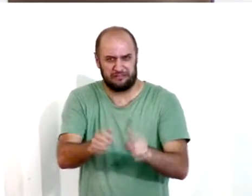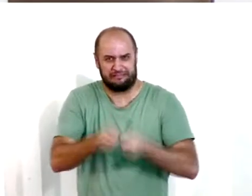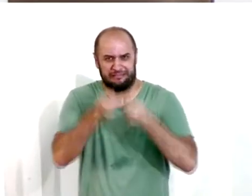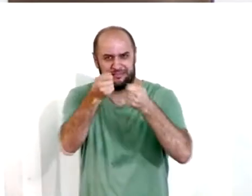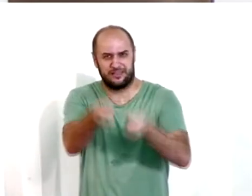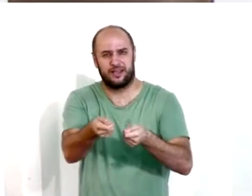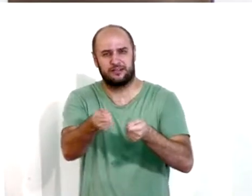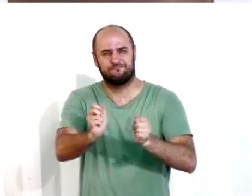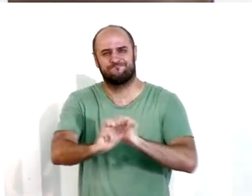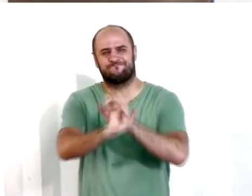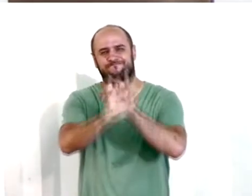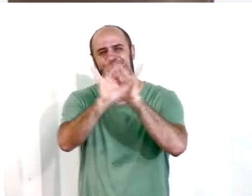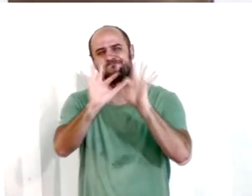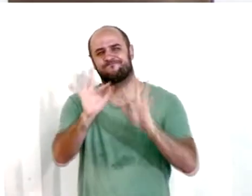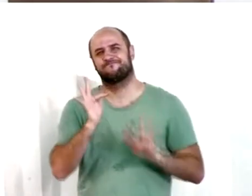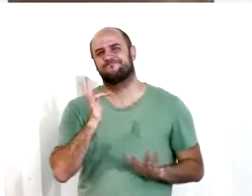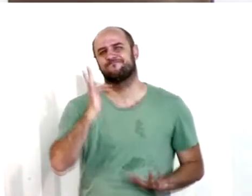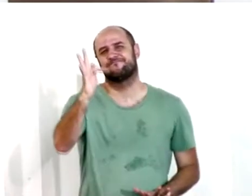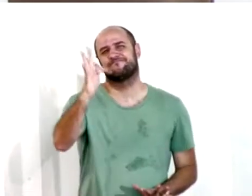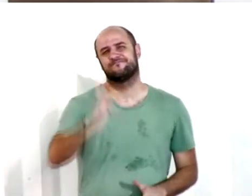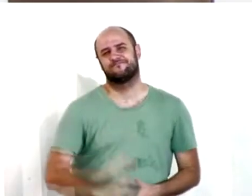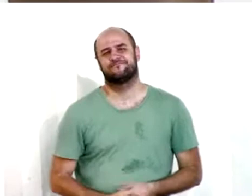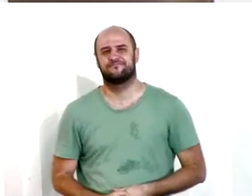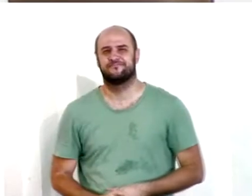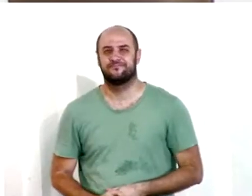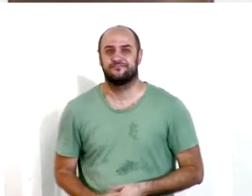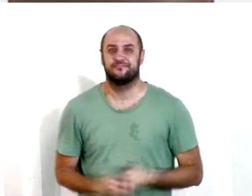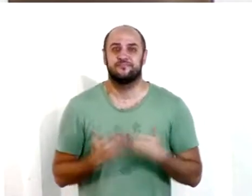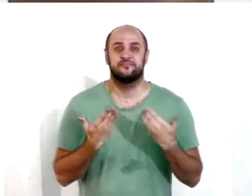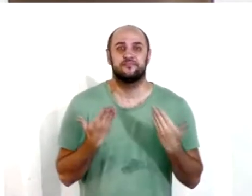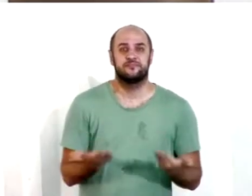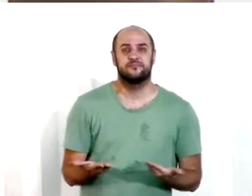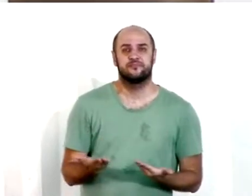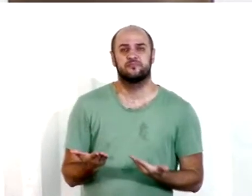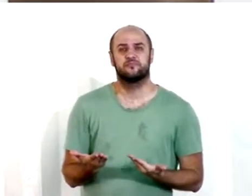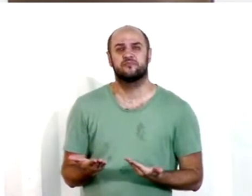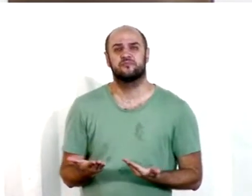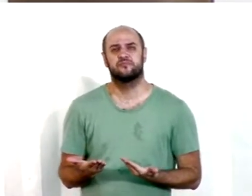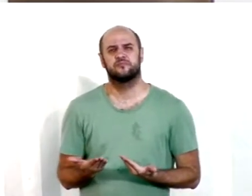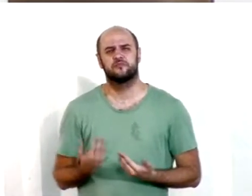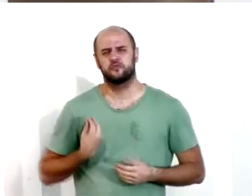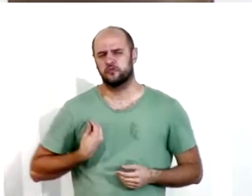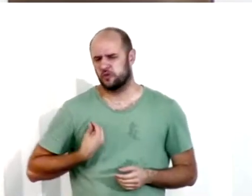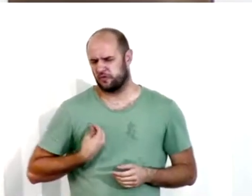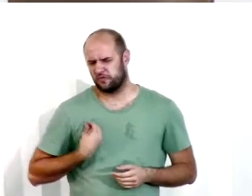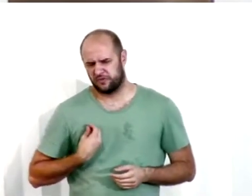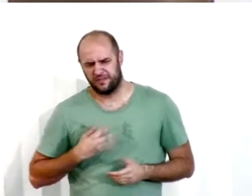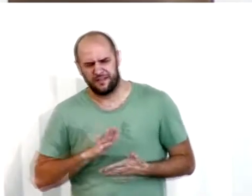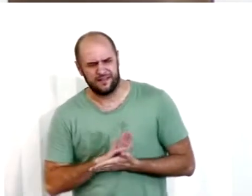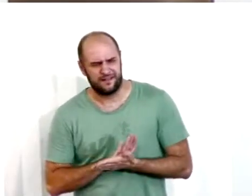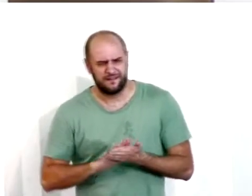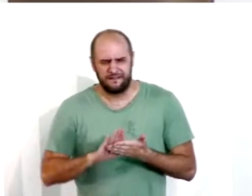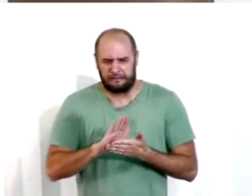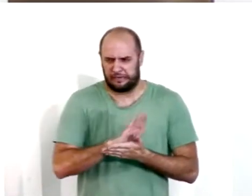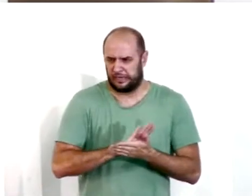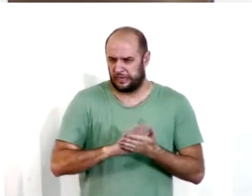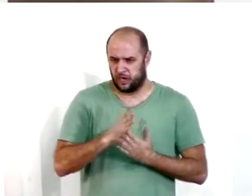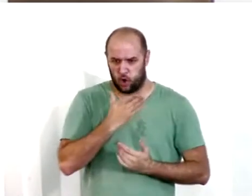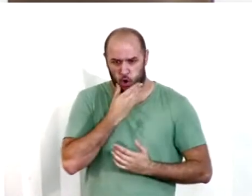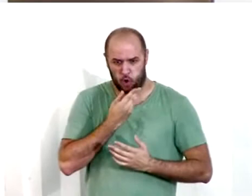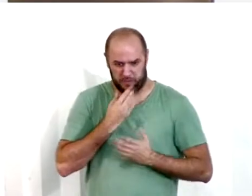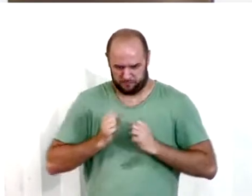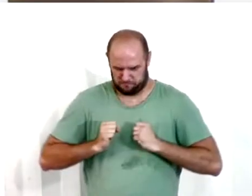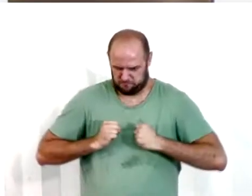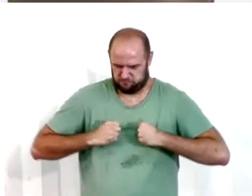para toda a vida. Por isso não há possibilidade, nem sequer tentativa do